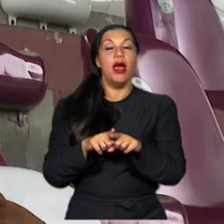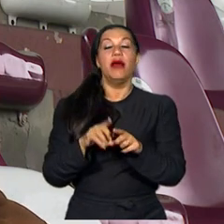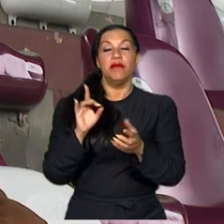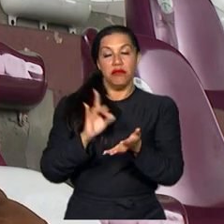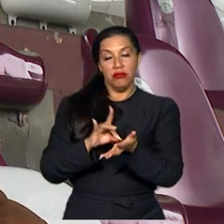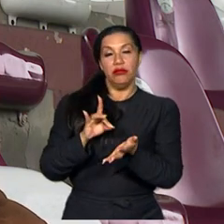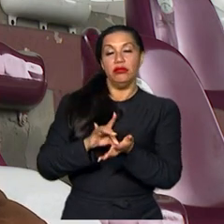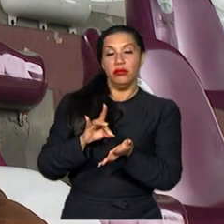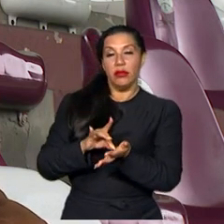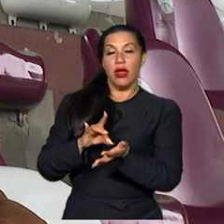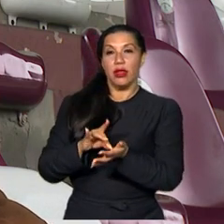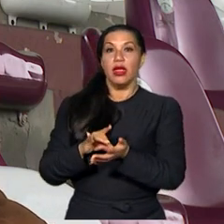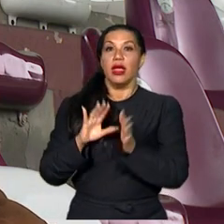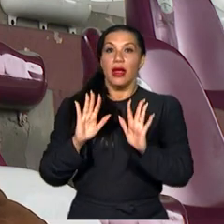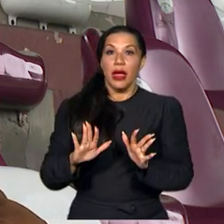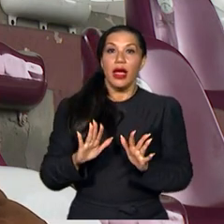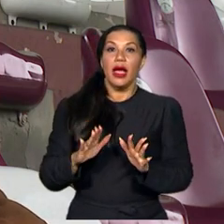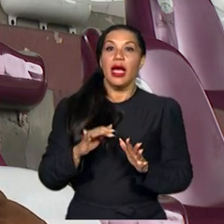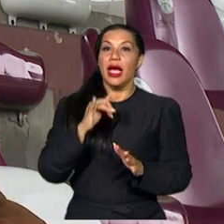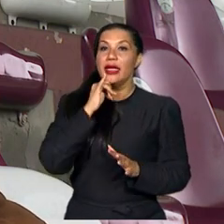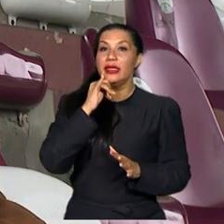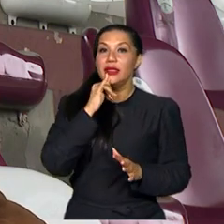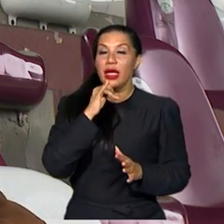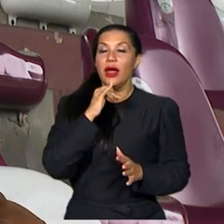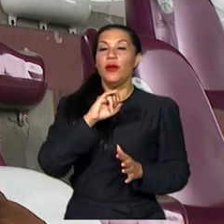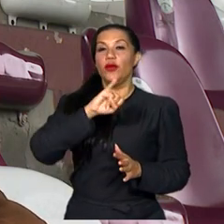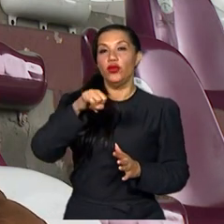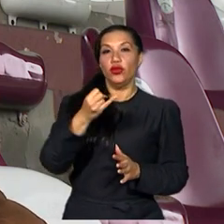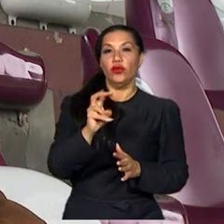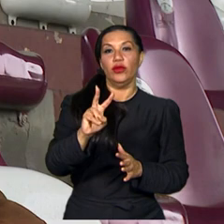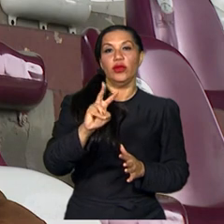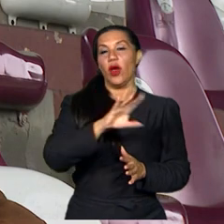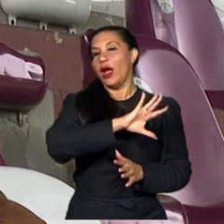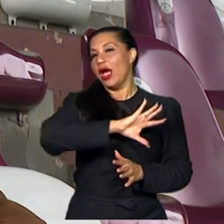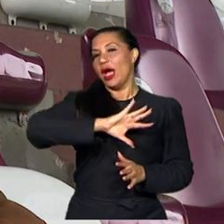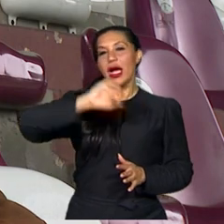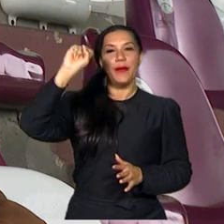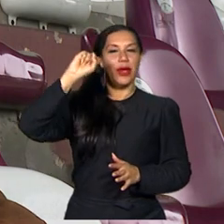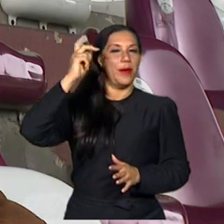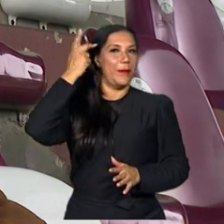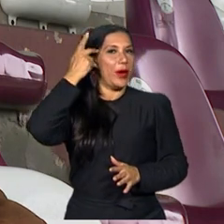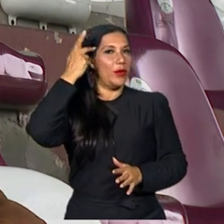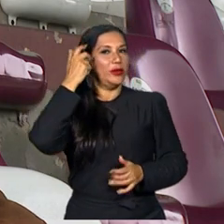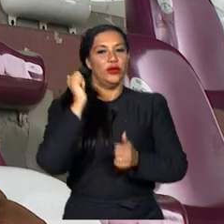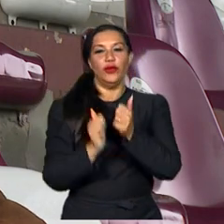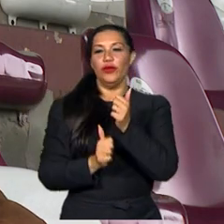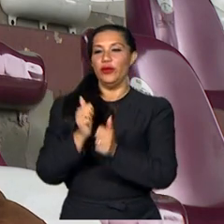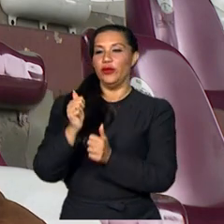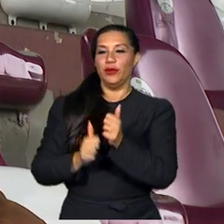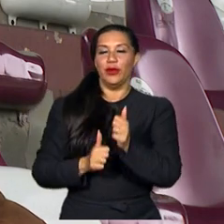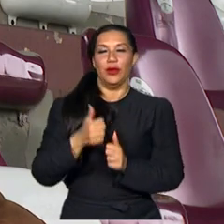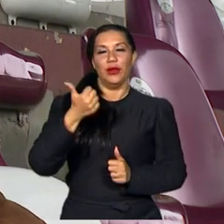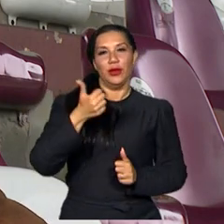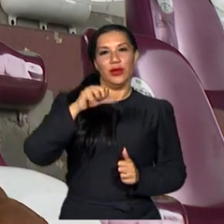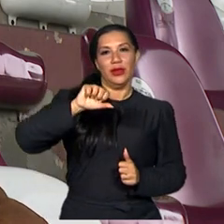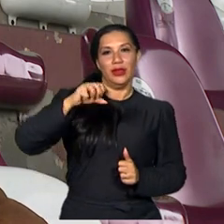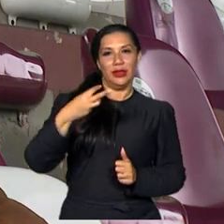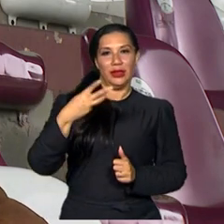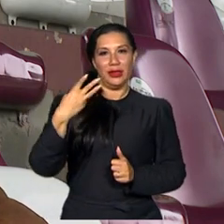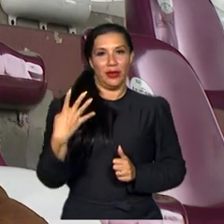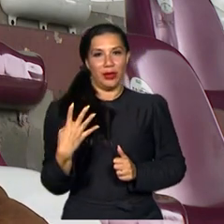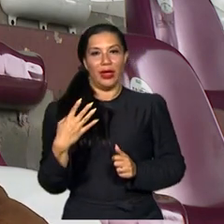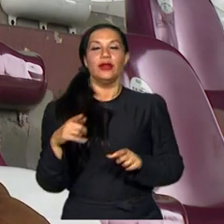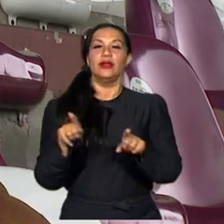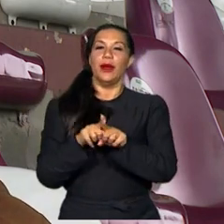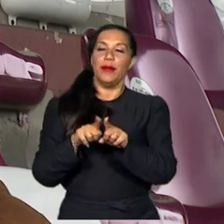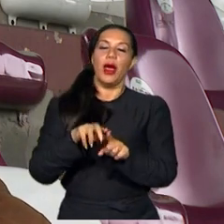reconheça-se, e reconheceu o Juventus como campeão paulista de futebol de 1934,